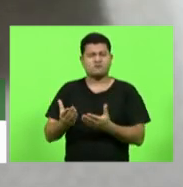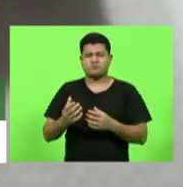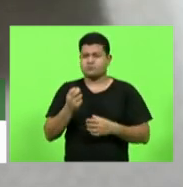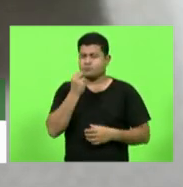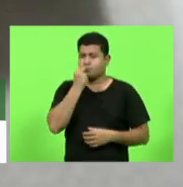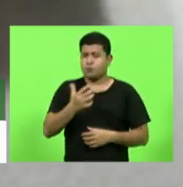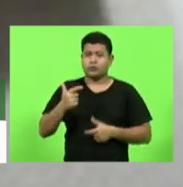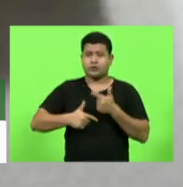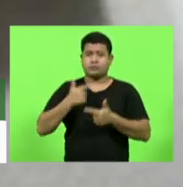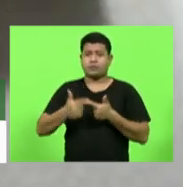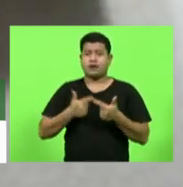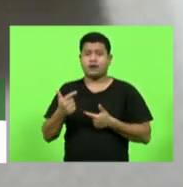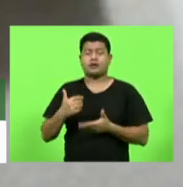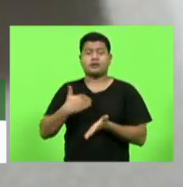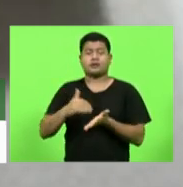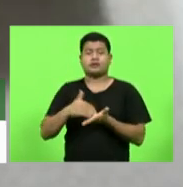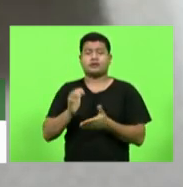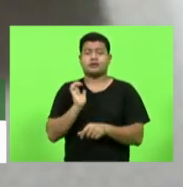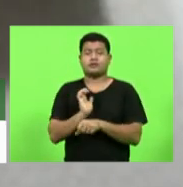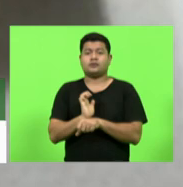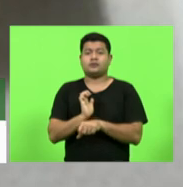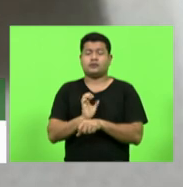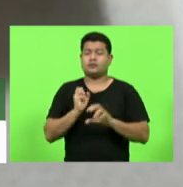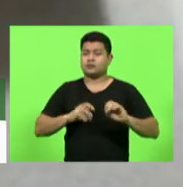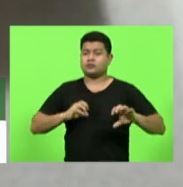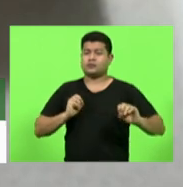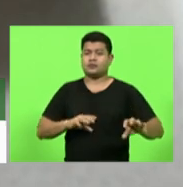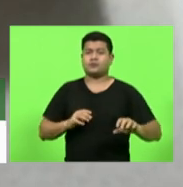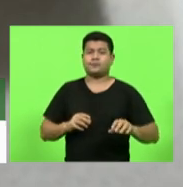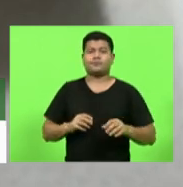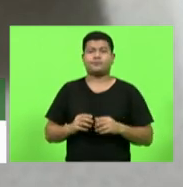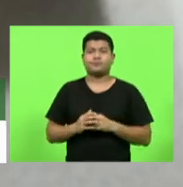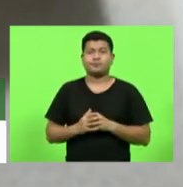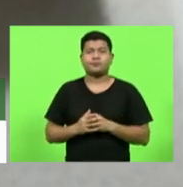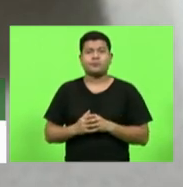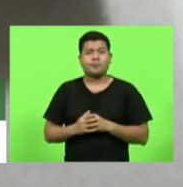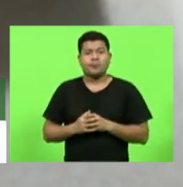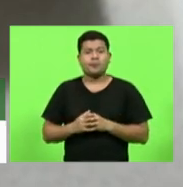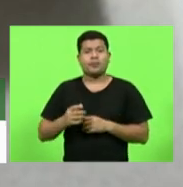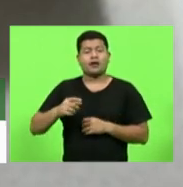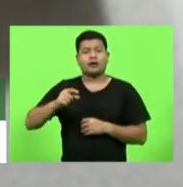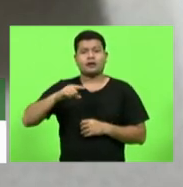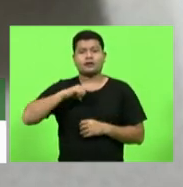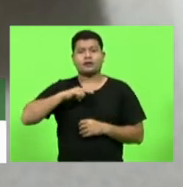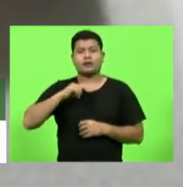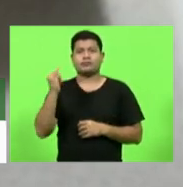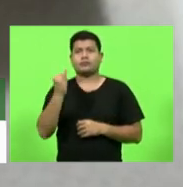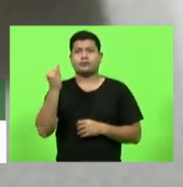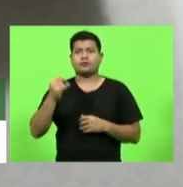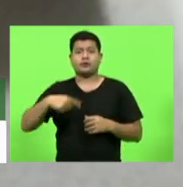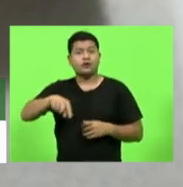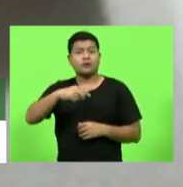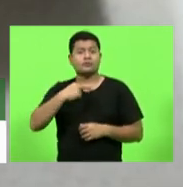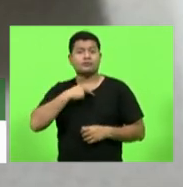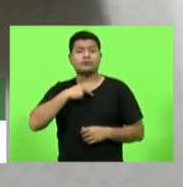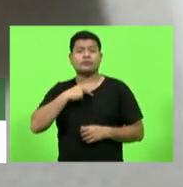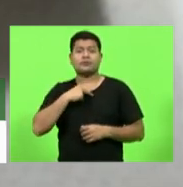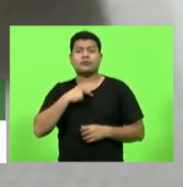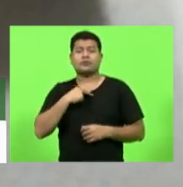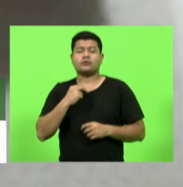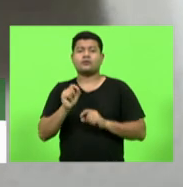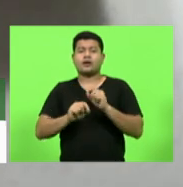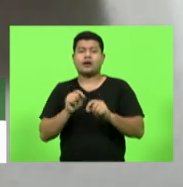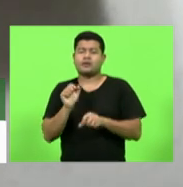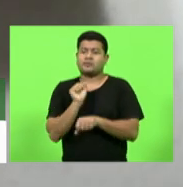E nós precisamos aprofundar nosso regime de colaboração, e aqui temos um ponto que mostra a importância disso. Nós não precisamos aguardar